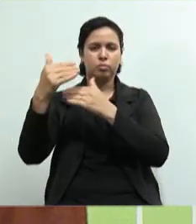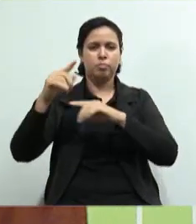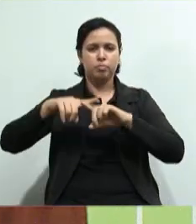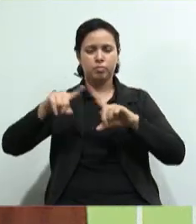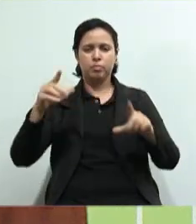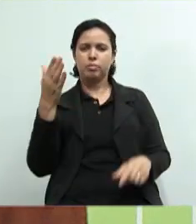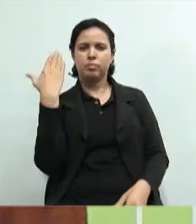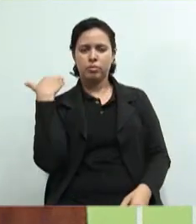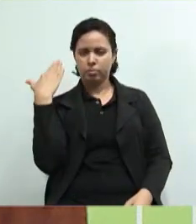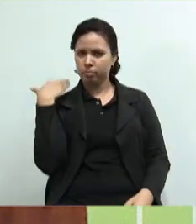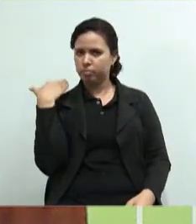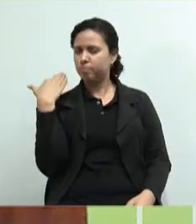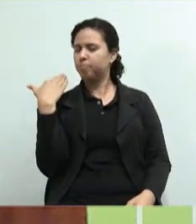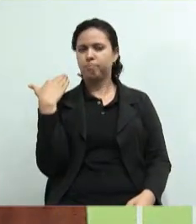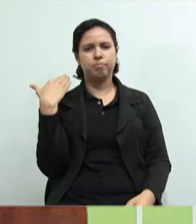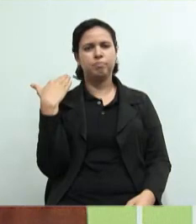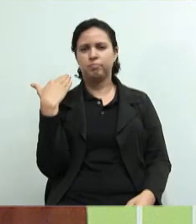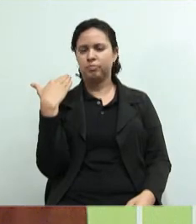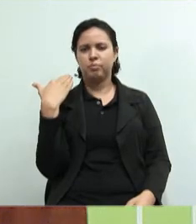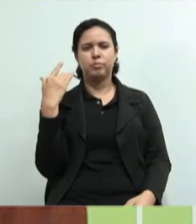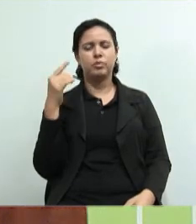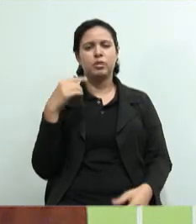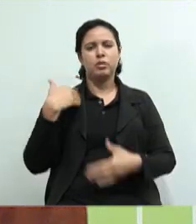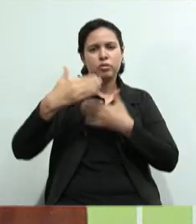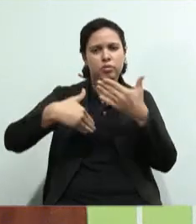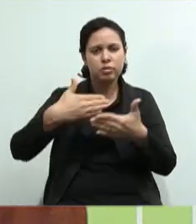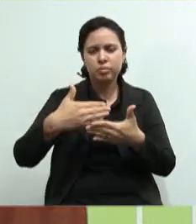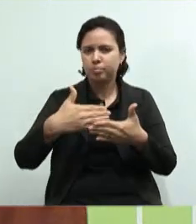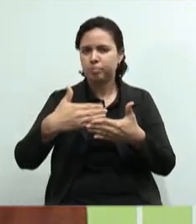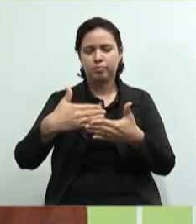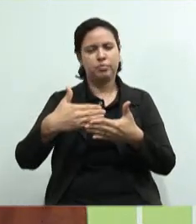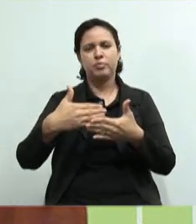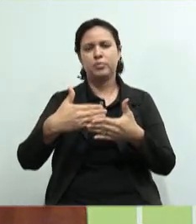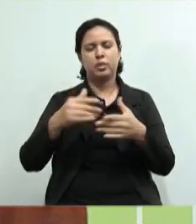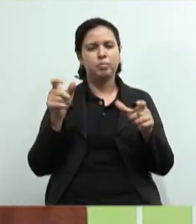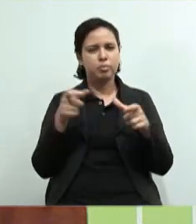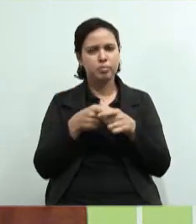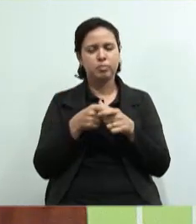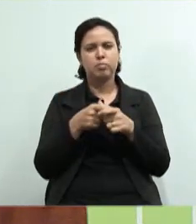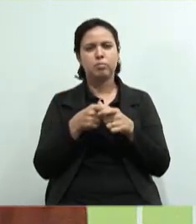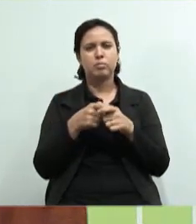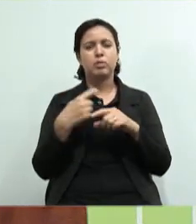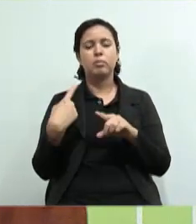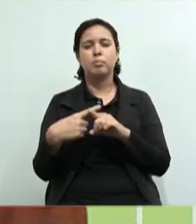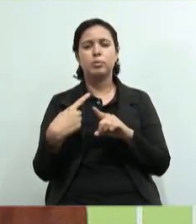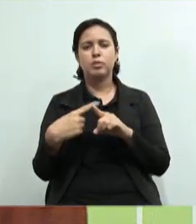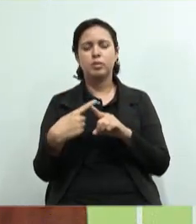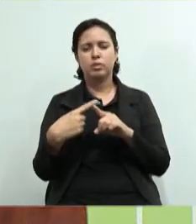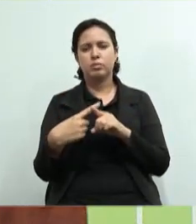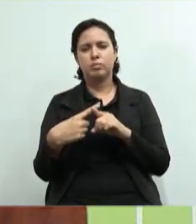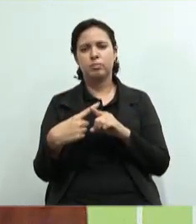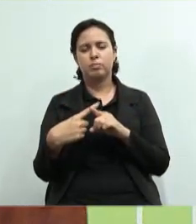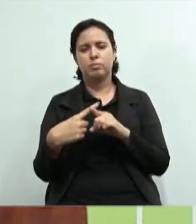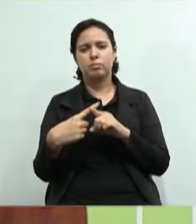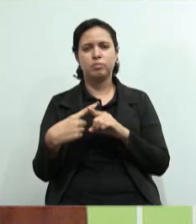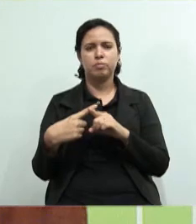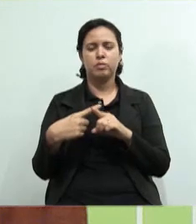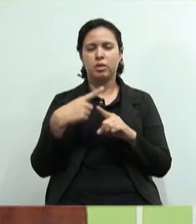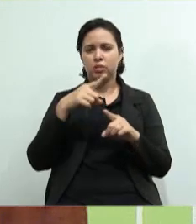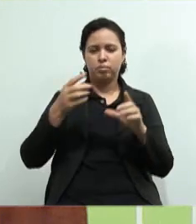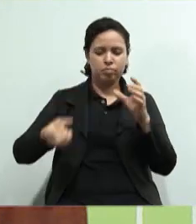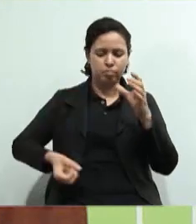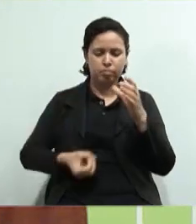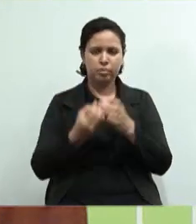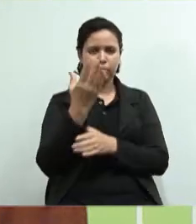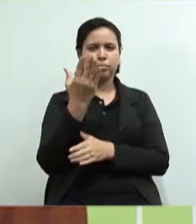época não era tão desenvolvido assim. O Japão é como se fosse uma fênix, ressurgiu